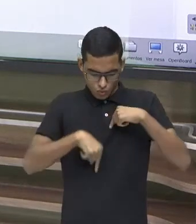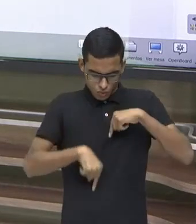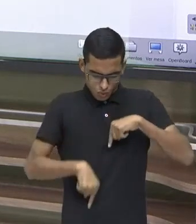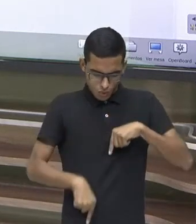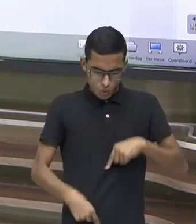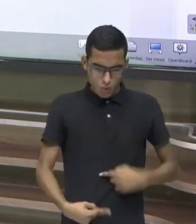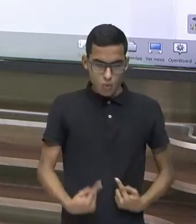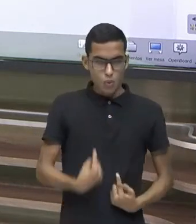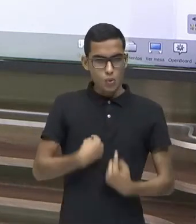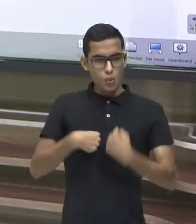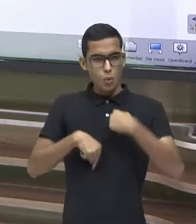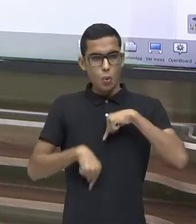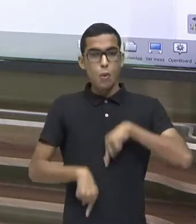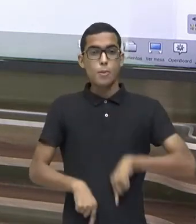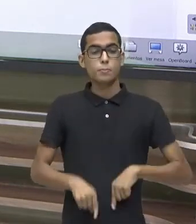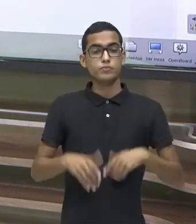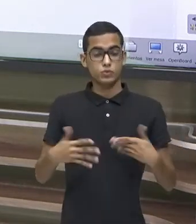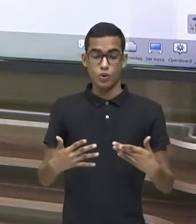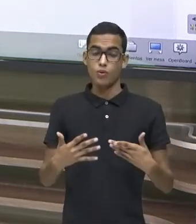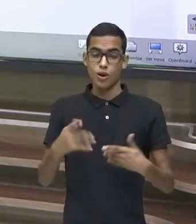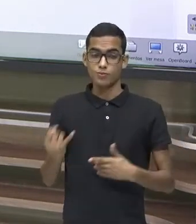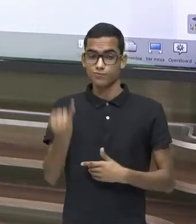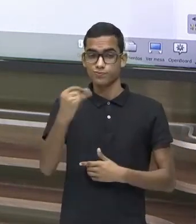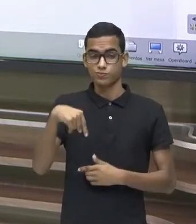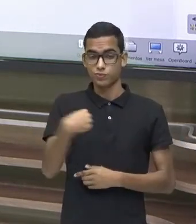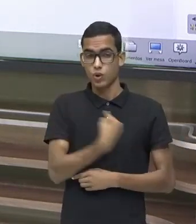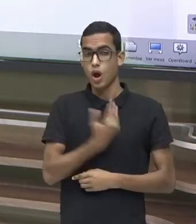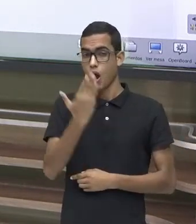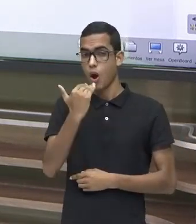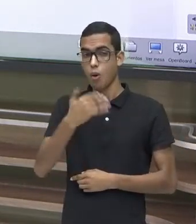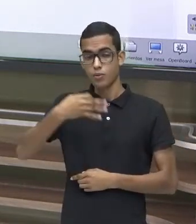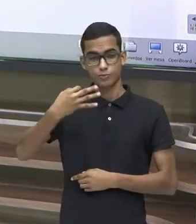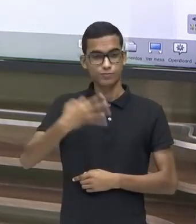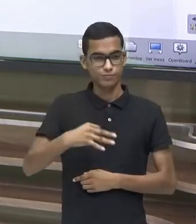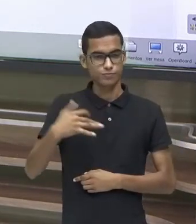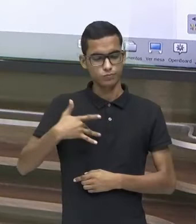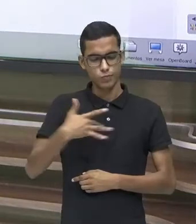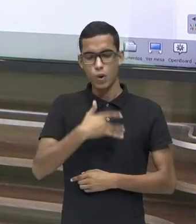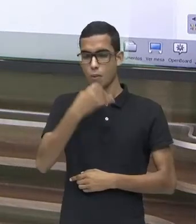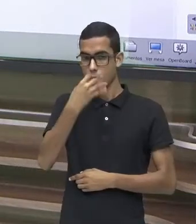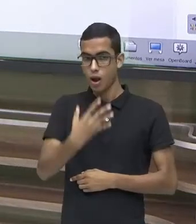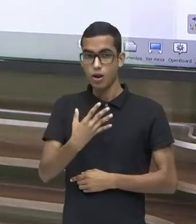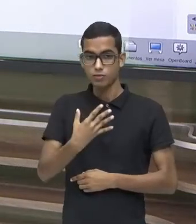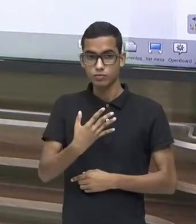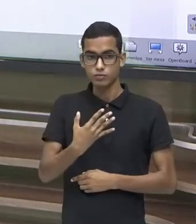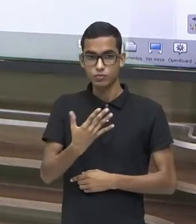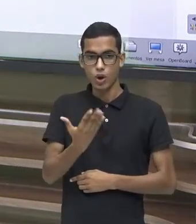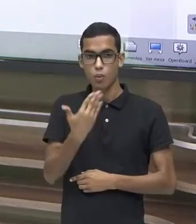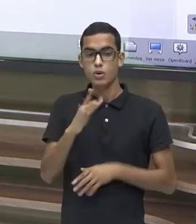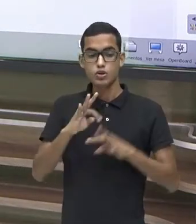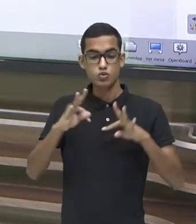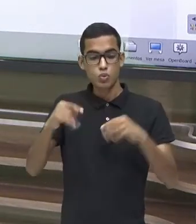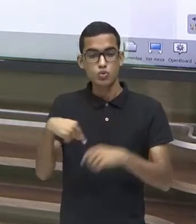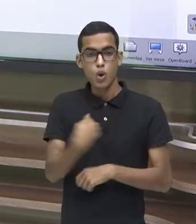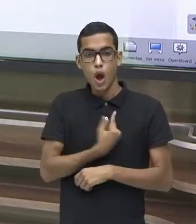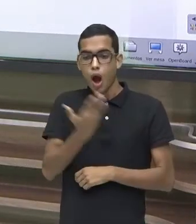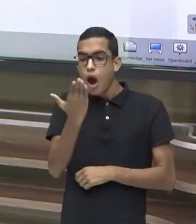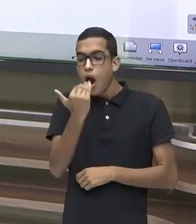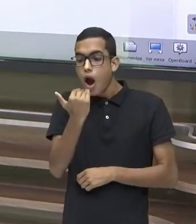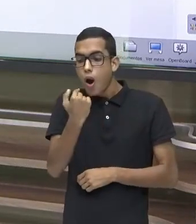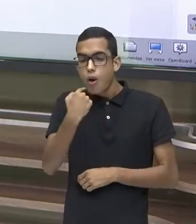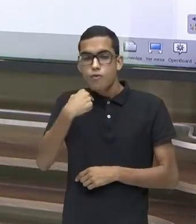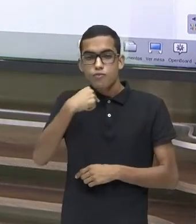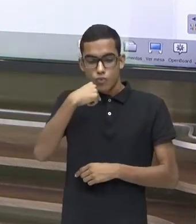se alimentar de forma correta. Por quê, né? A gente vai levar tudo que a gente come para o nosso organismo. Então tem que ser